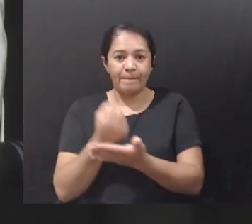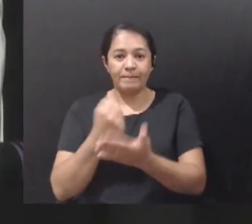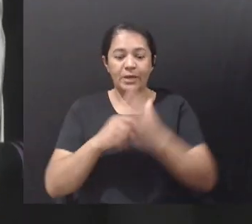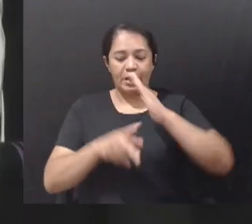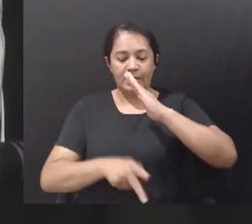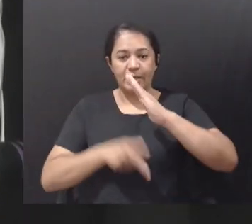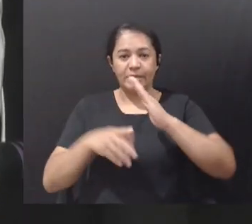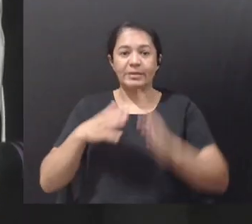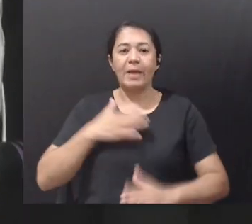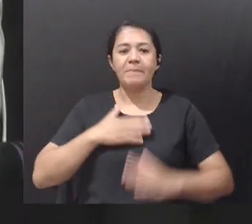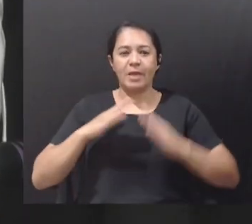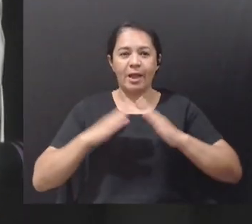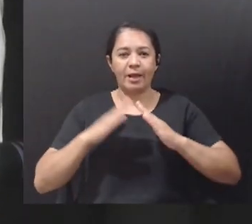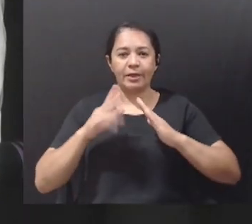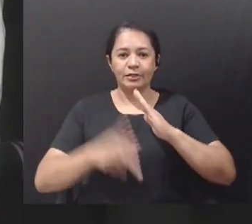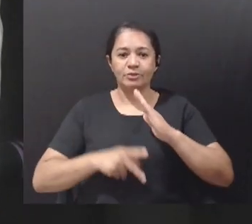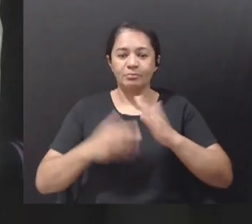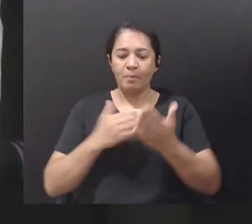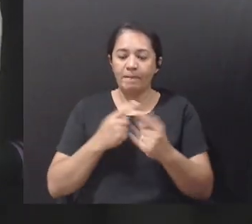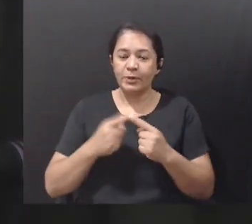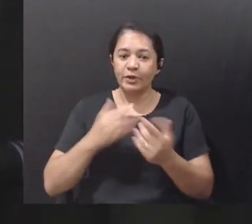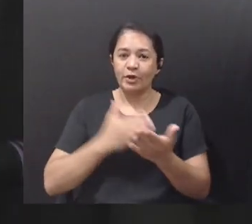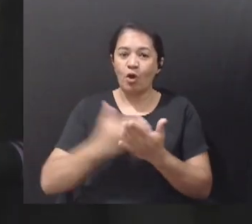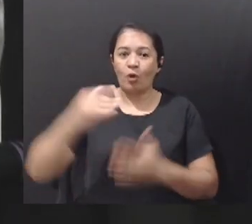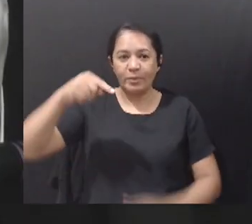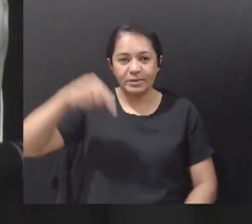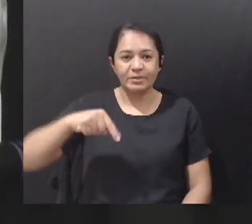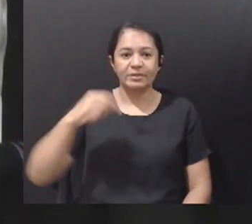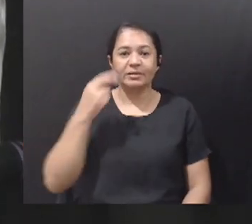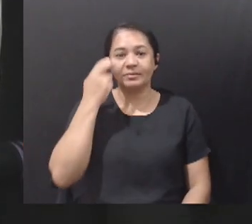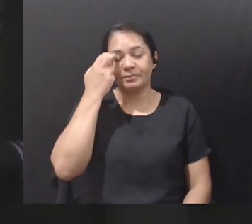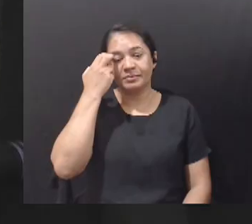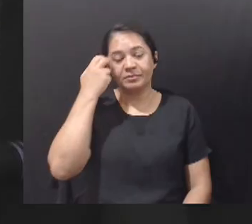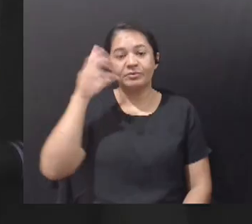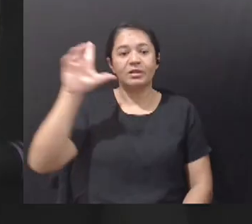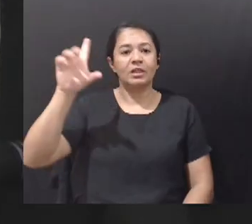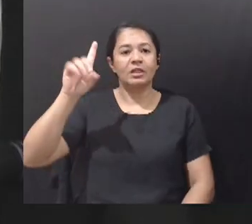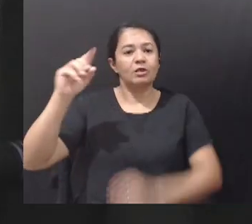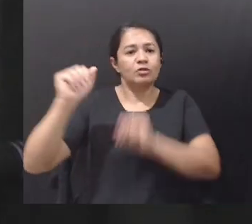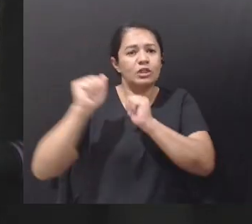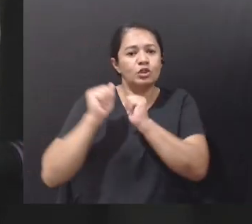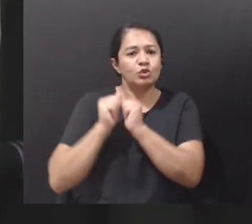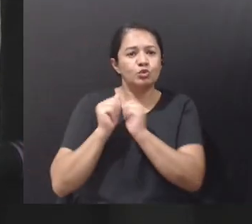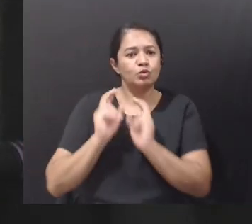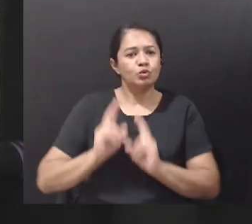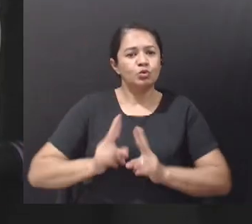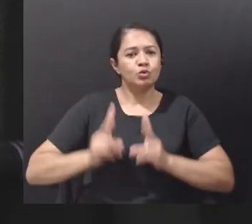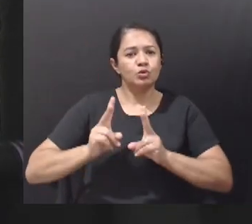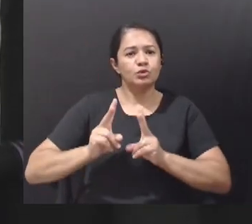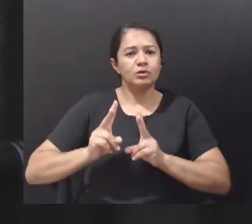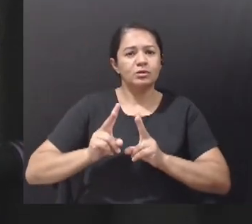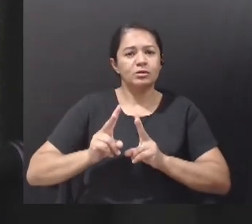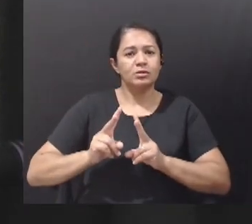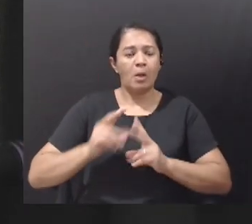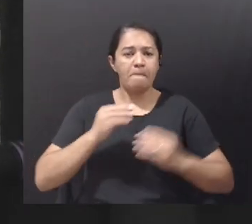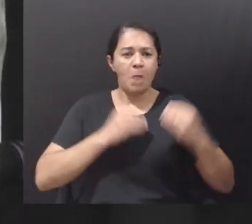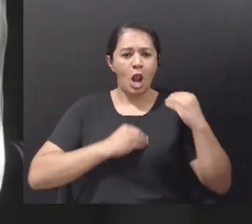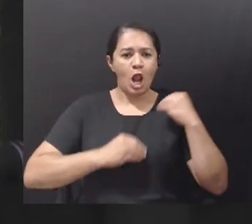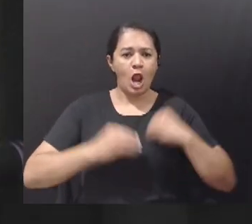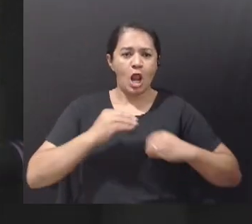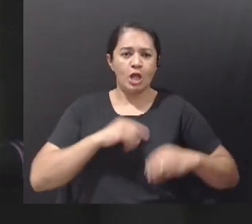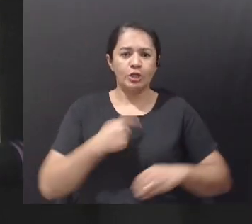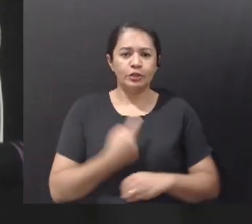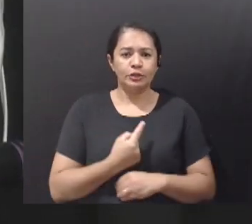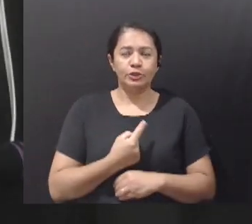Povo, que eu comecei na Câmara Municipal. Deus está junto. Sim. Deus perdoa até os pecados que a gente pensa que Deus não perdoaria,